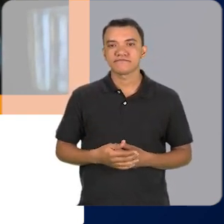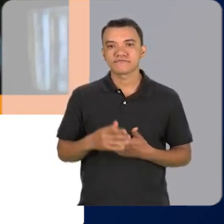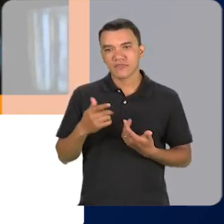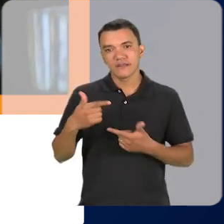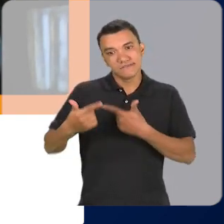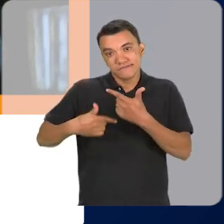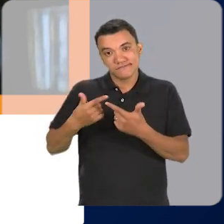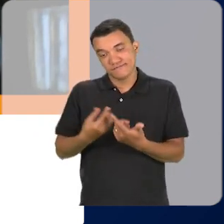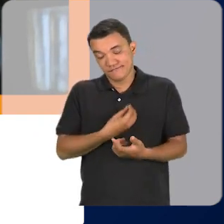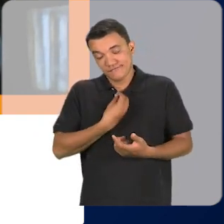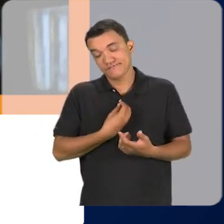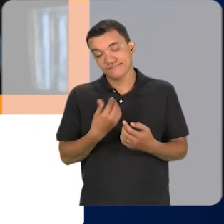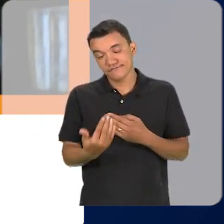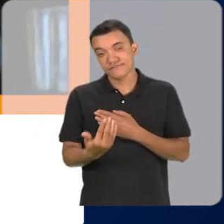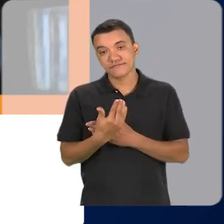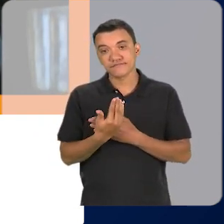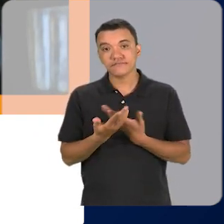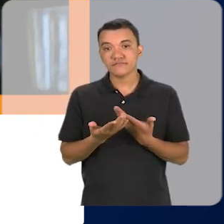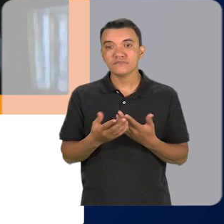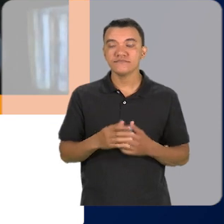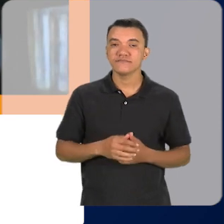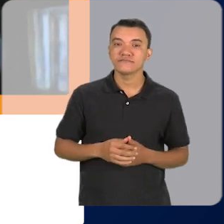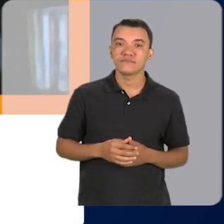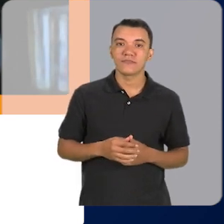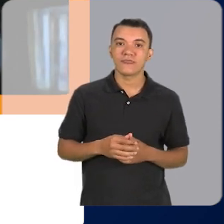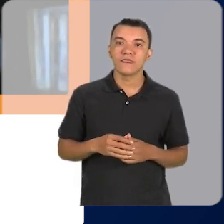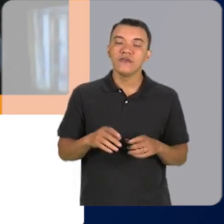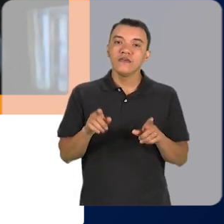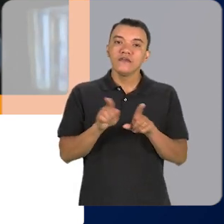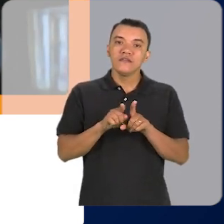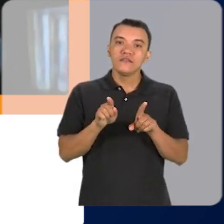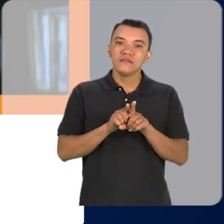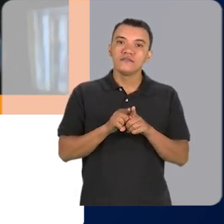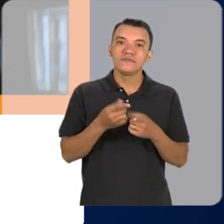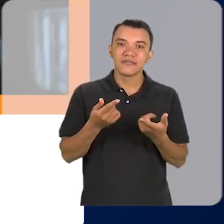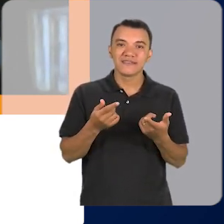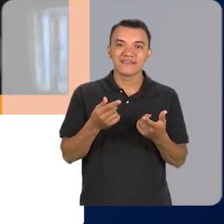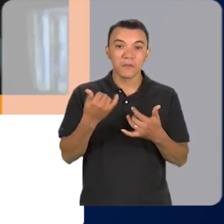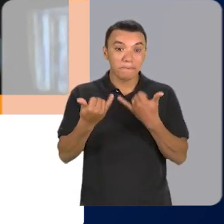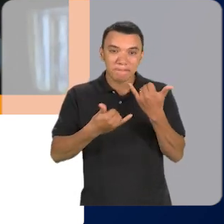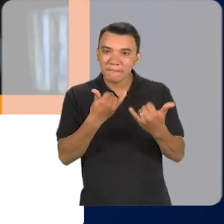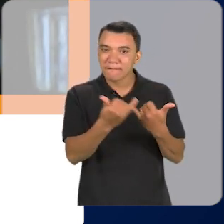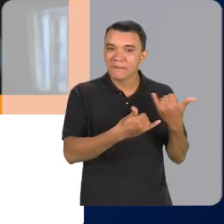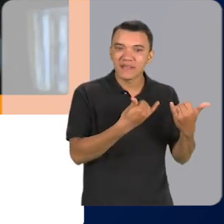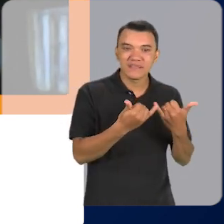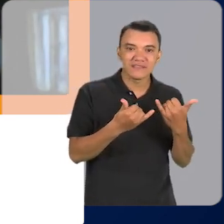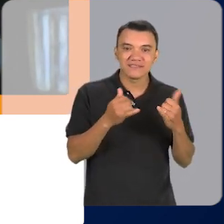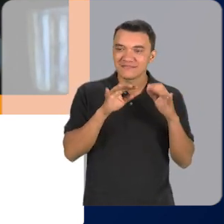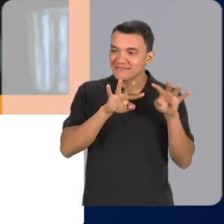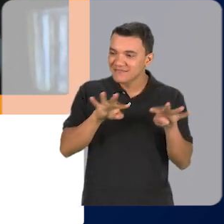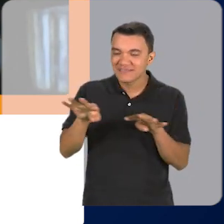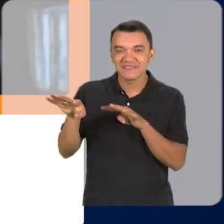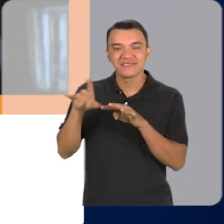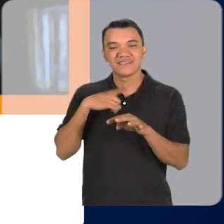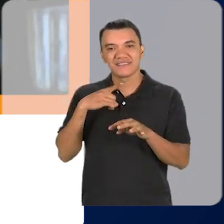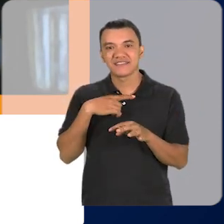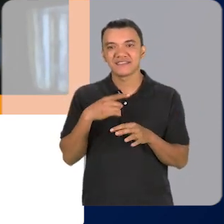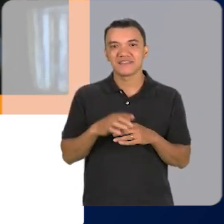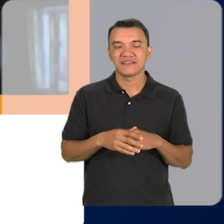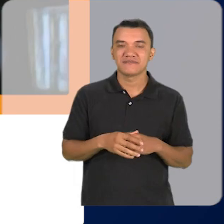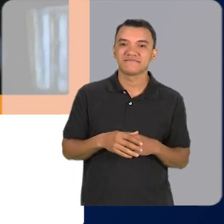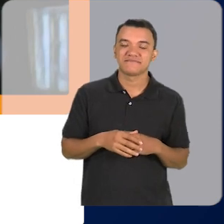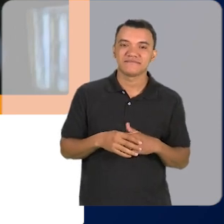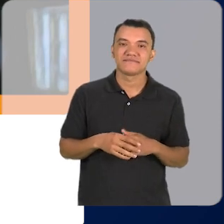de sobrevivência, né, mas uma forma também que muitas das vezes usa a ludicidade, né, o lúdico, né, para chamar a atenção para essa